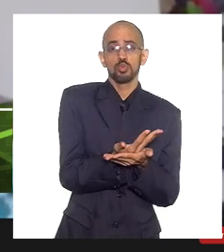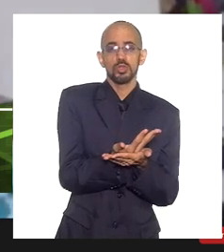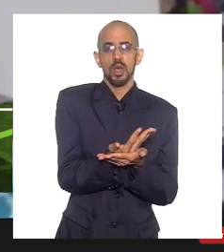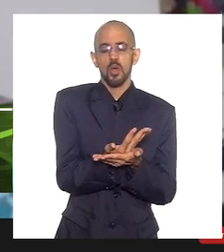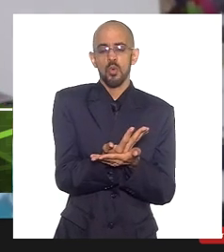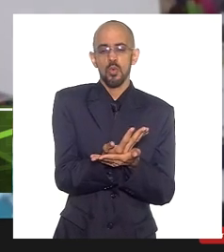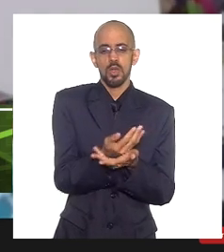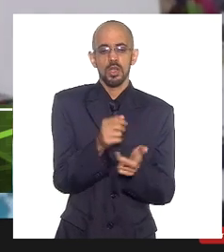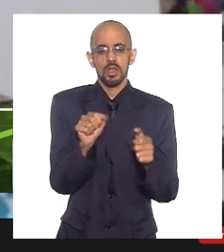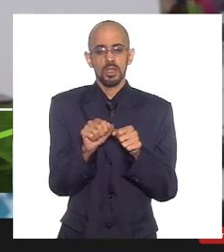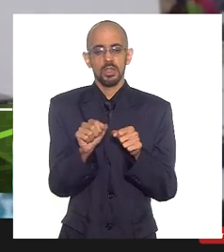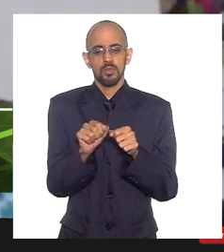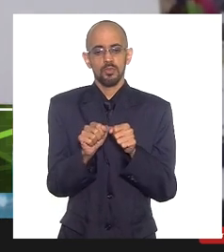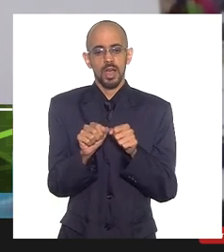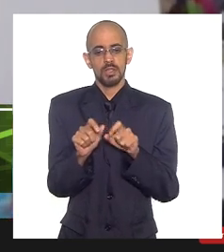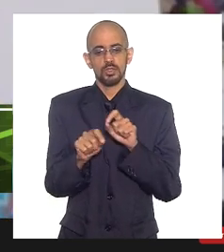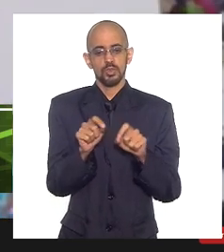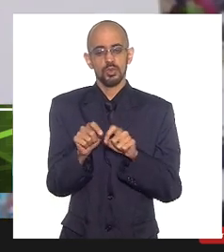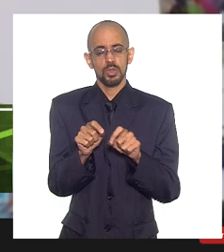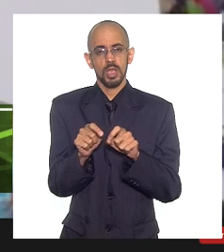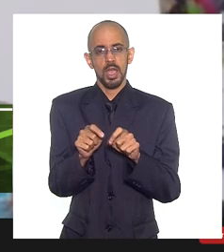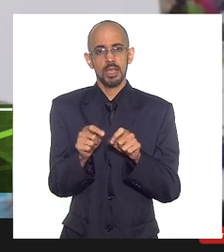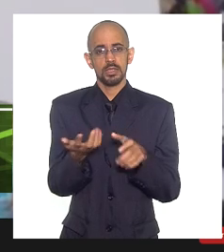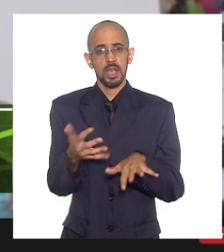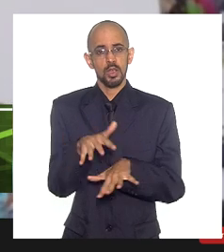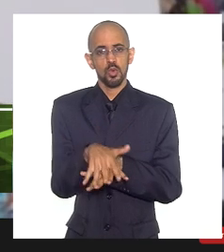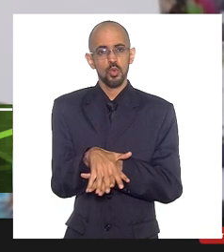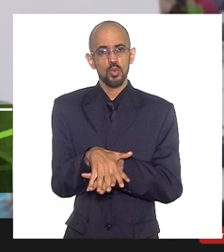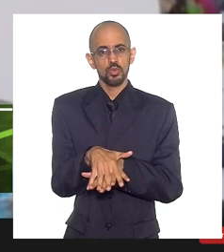faz interface entre inclusão digital e